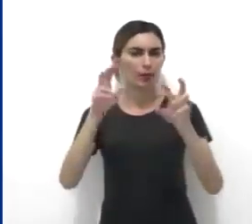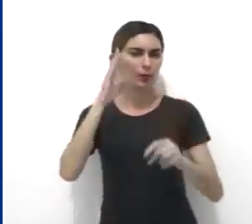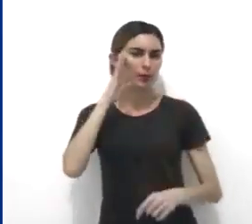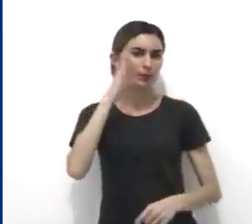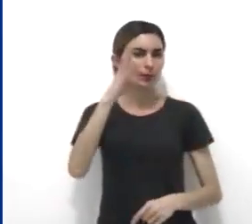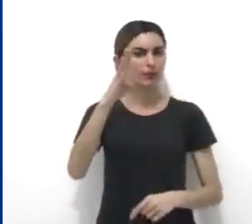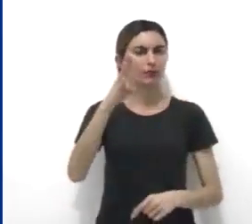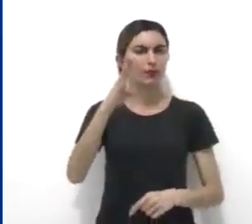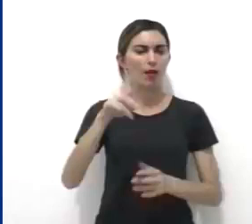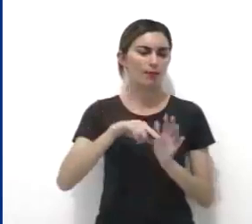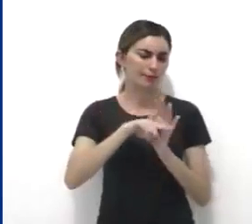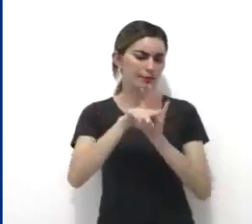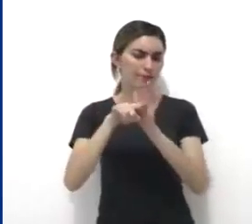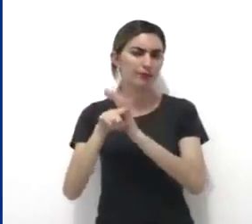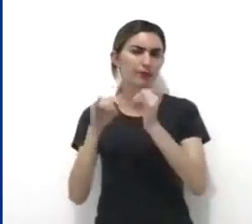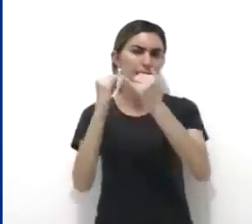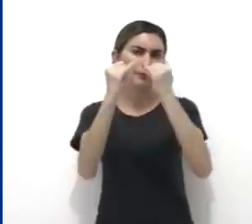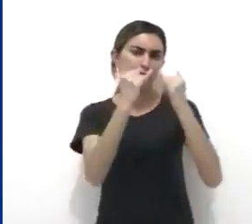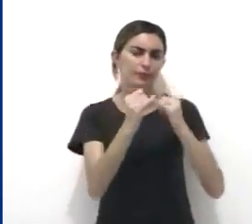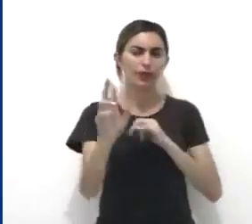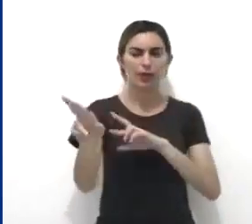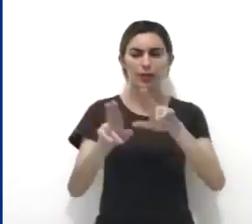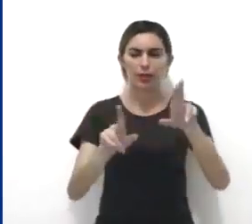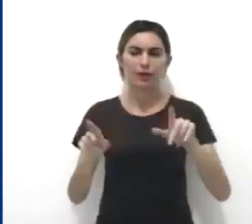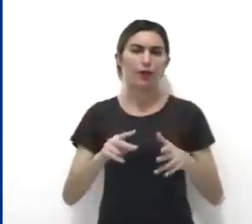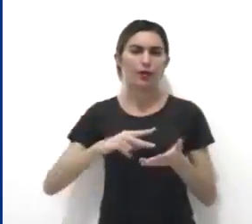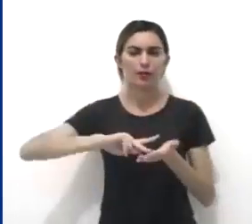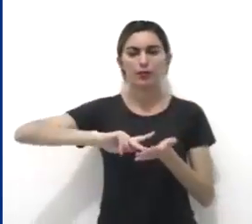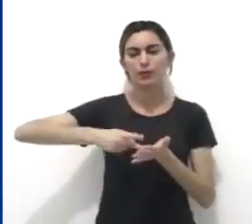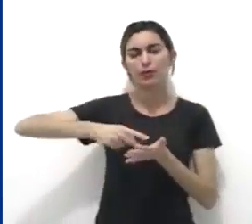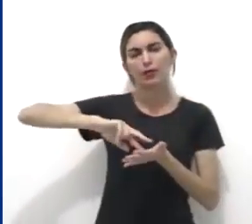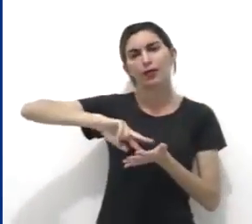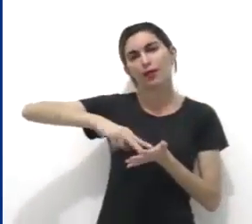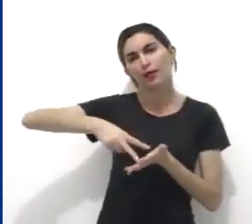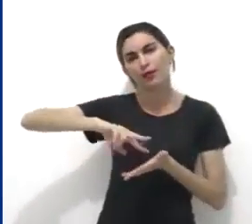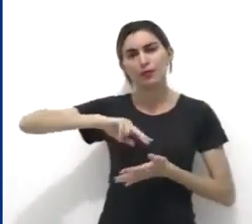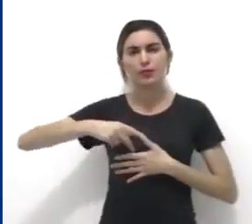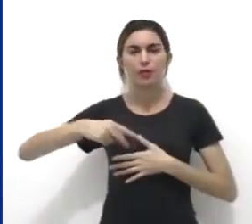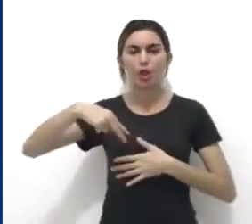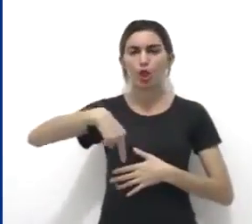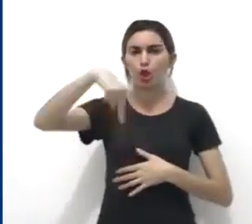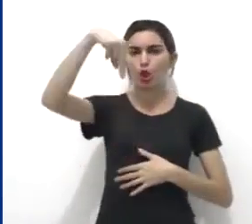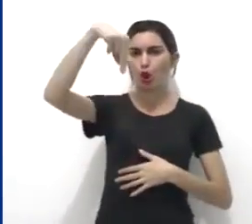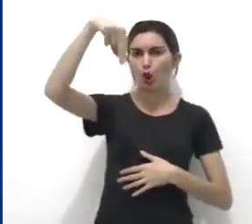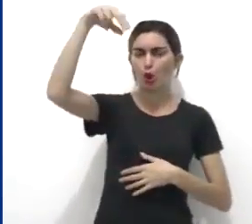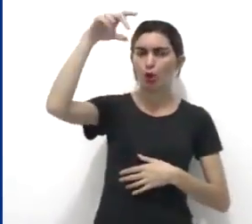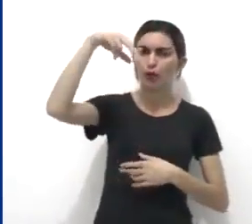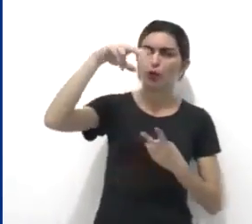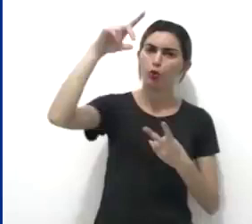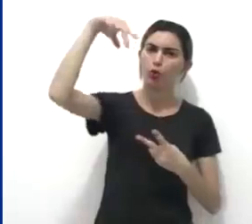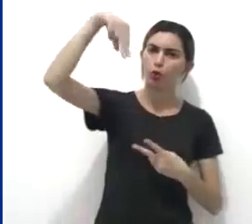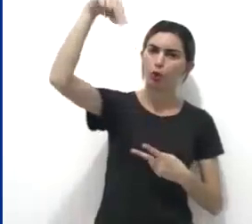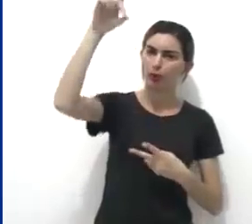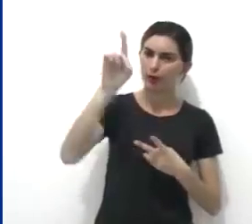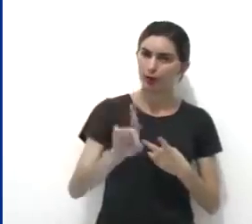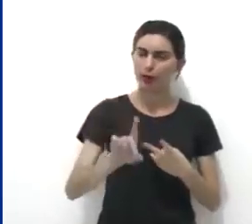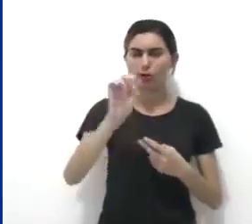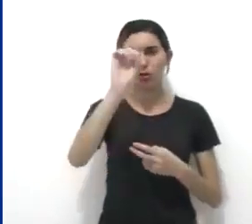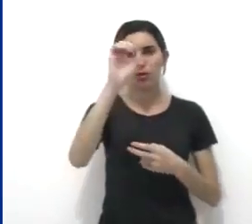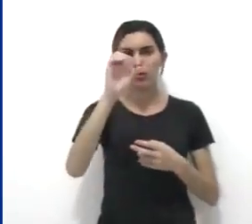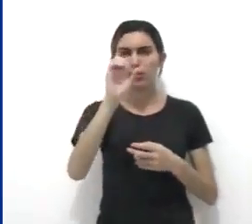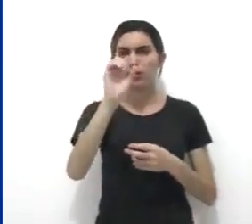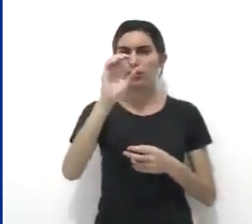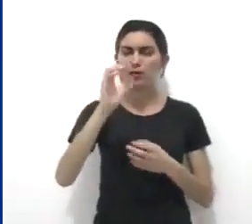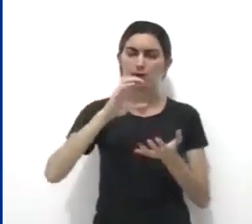tema principal, análise das semelhanças e diferenças entre as danças da região Norte, Nordeste e Centro-Oeste do